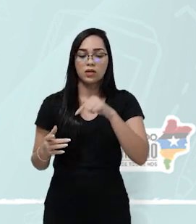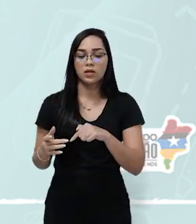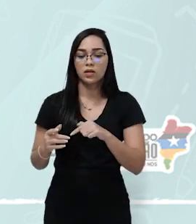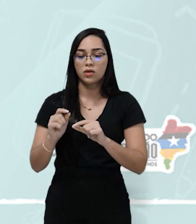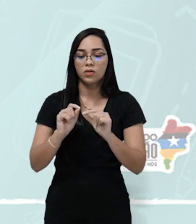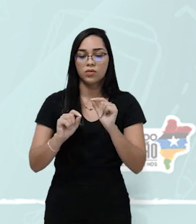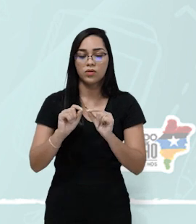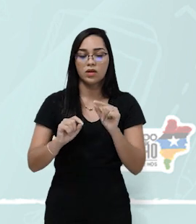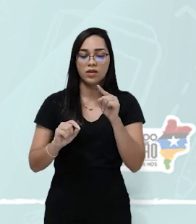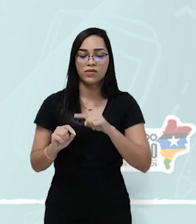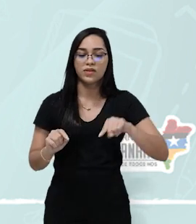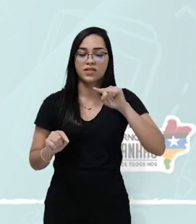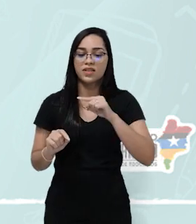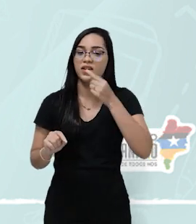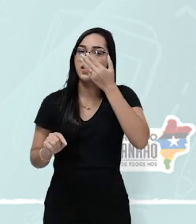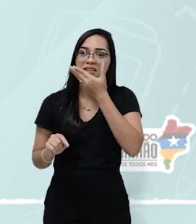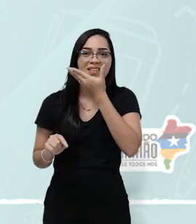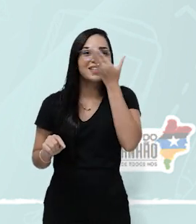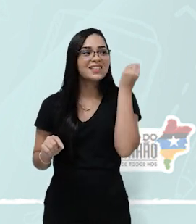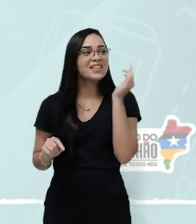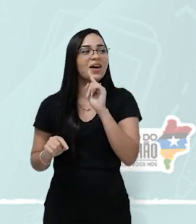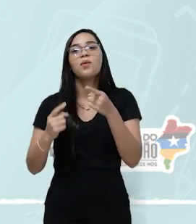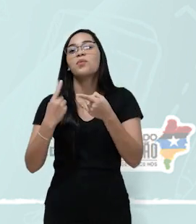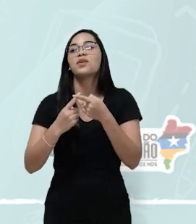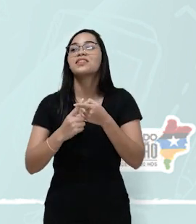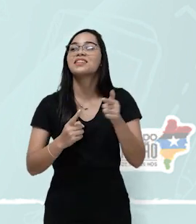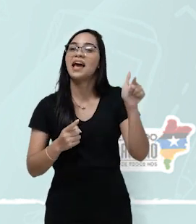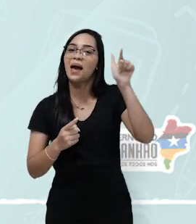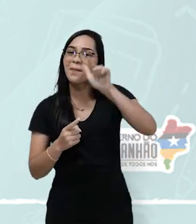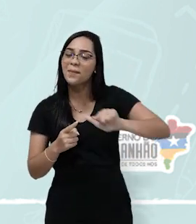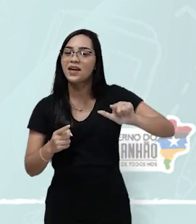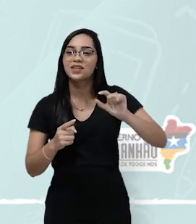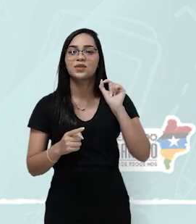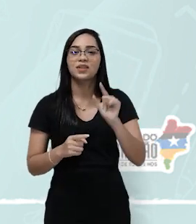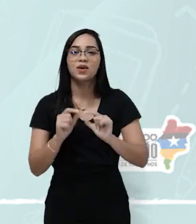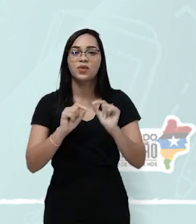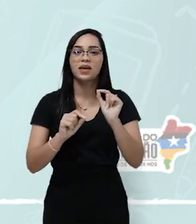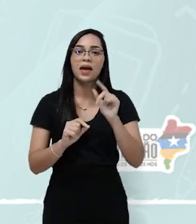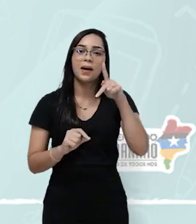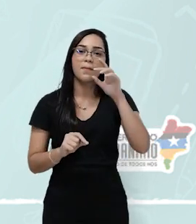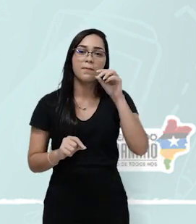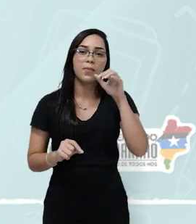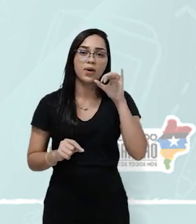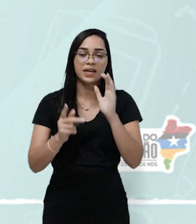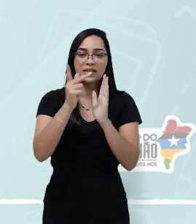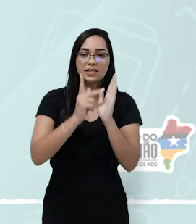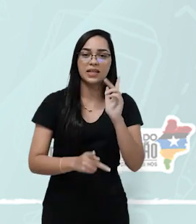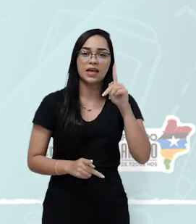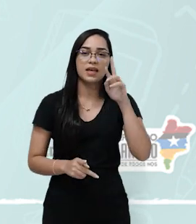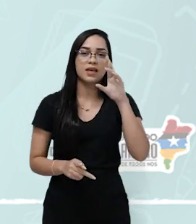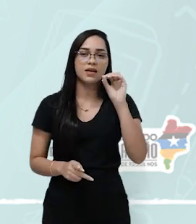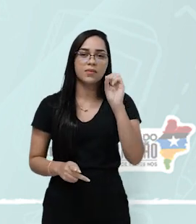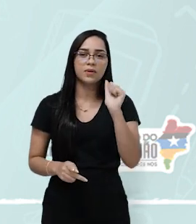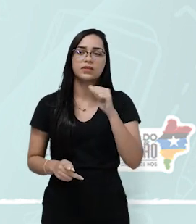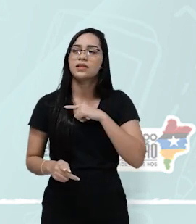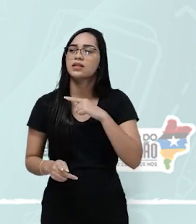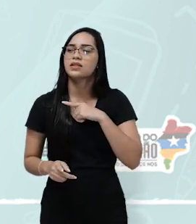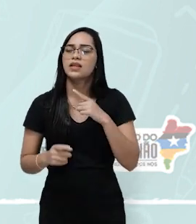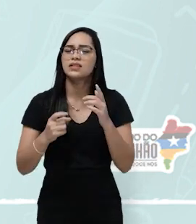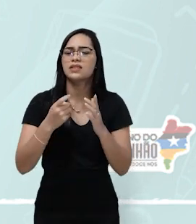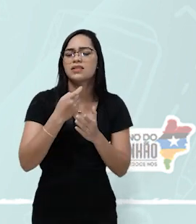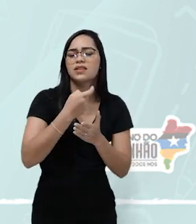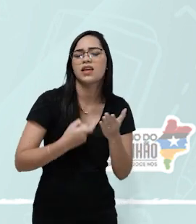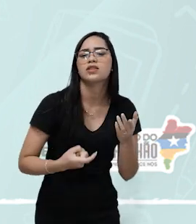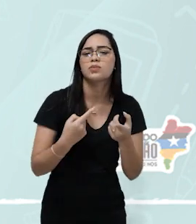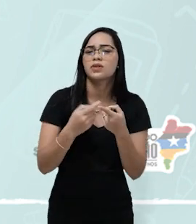Olha só, gente, isso aqui é para vocês não esquecerem. Por isso que a gente repete, mais do que apenas poesia e prosa, tá certo? Quando a gente fala de texto dramático, é